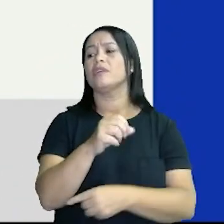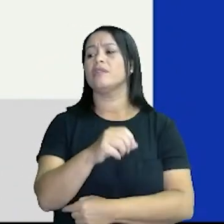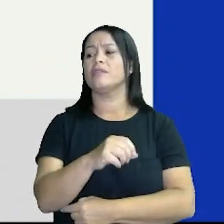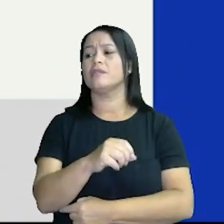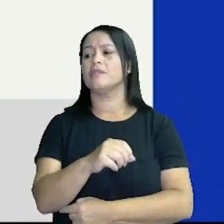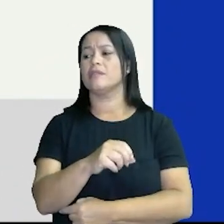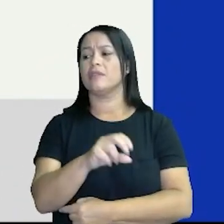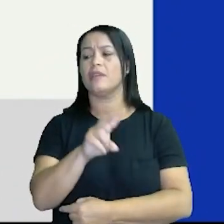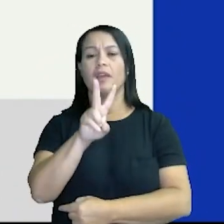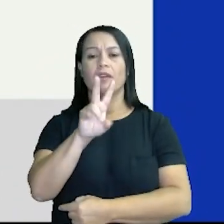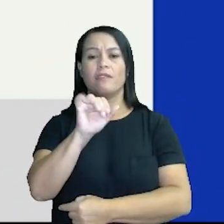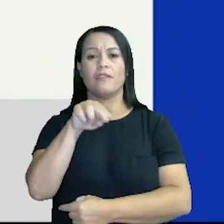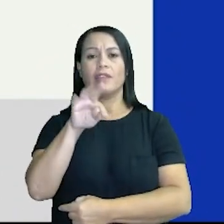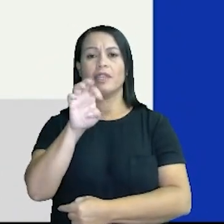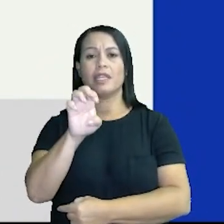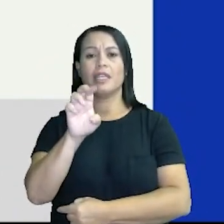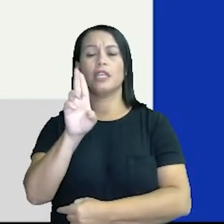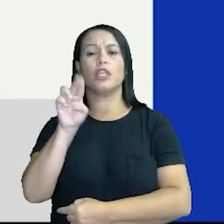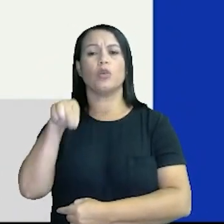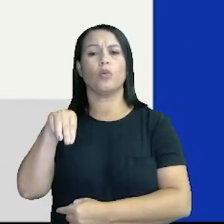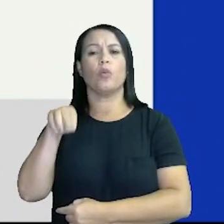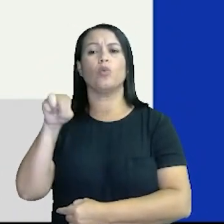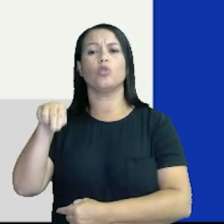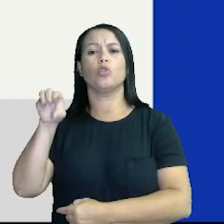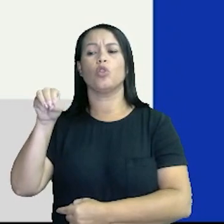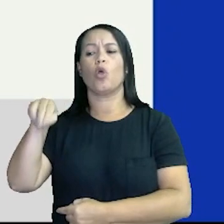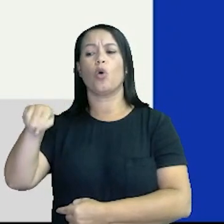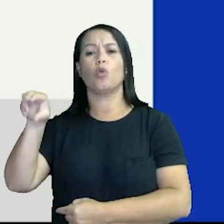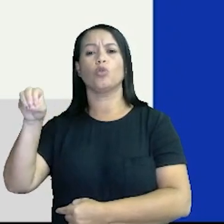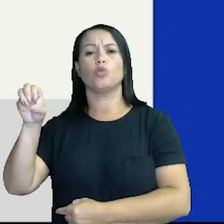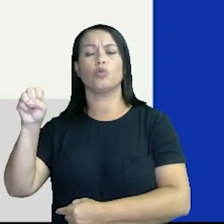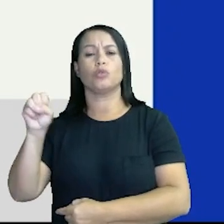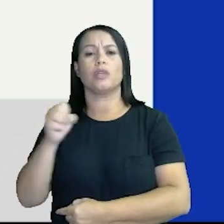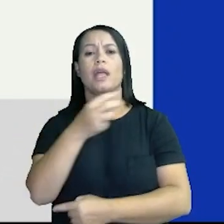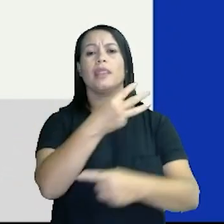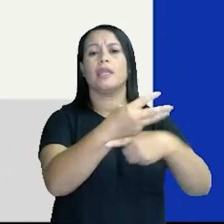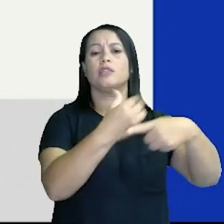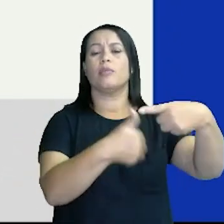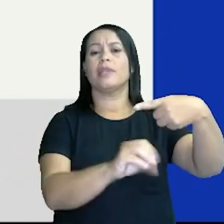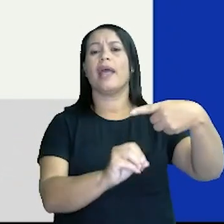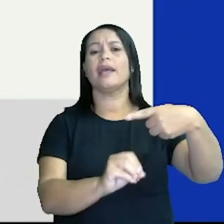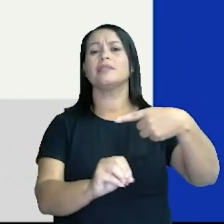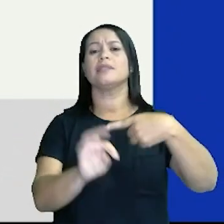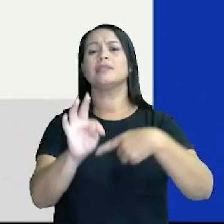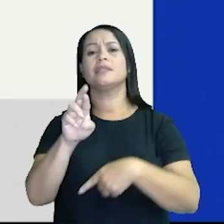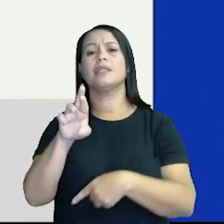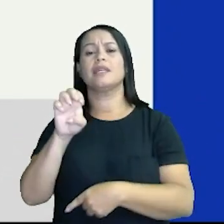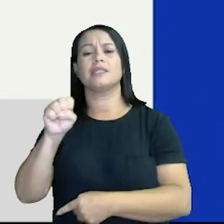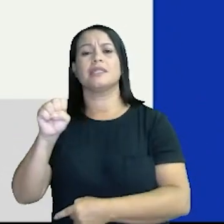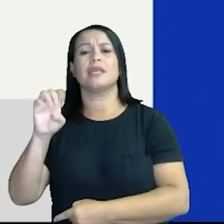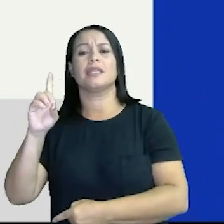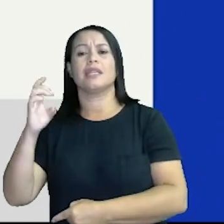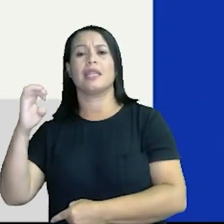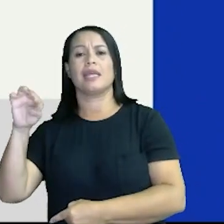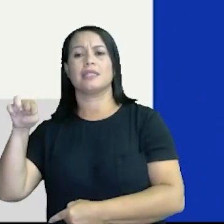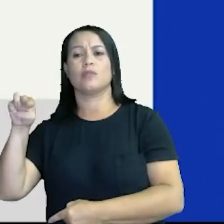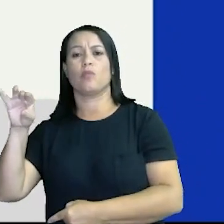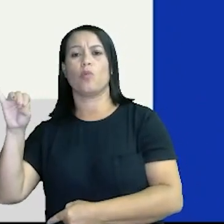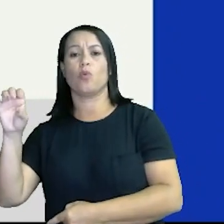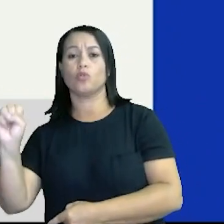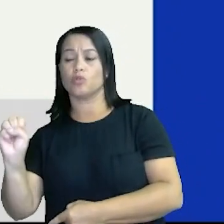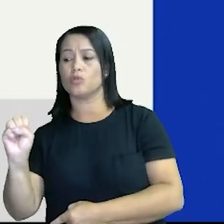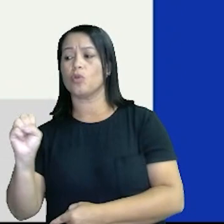fração? 21 nonos. Eu tenho 3 sobre 10, como é que se lê?